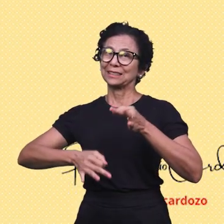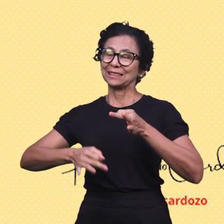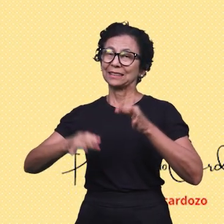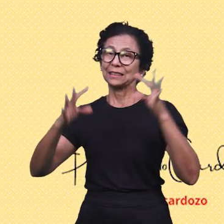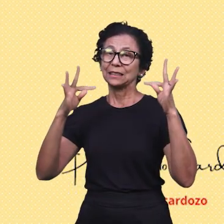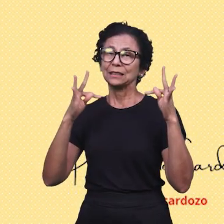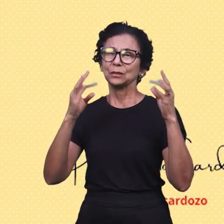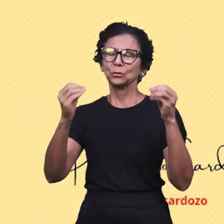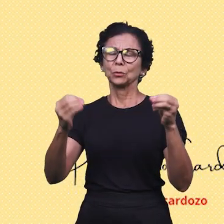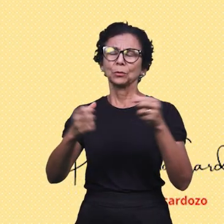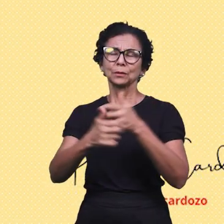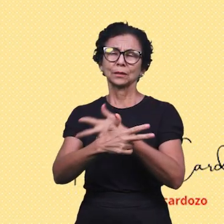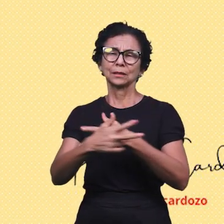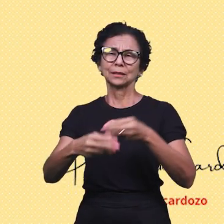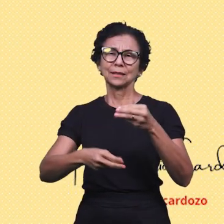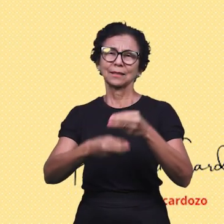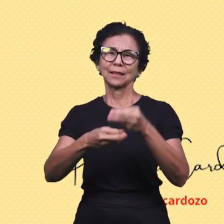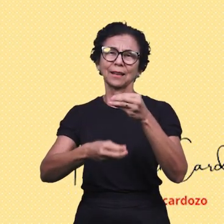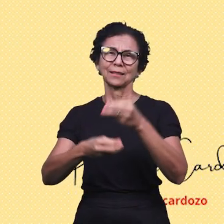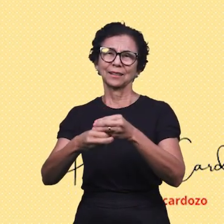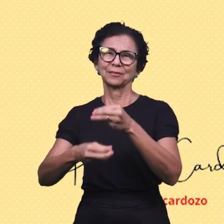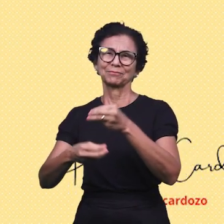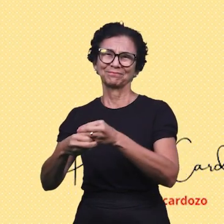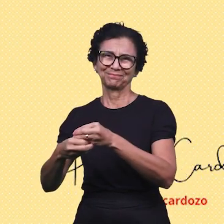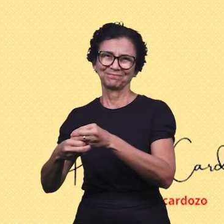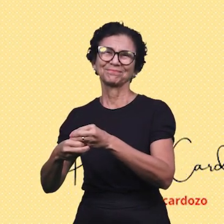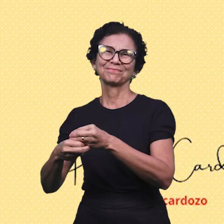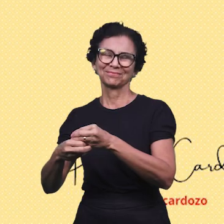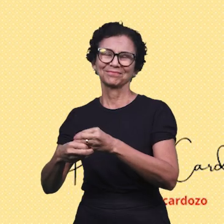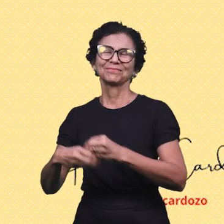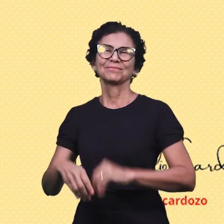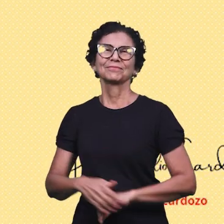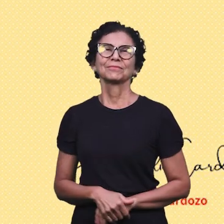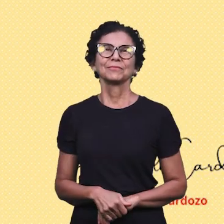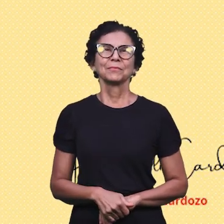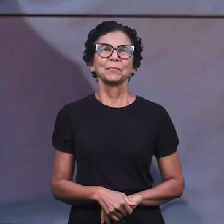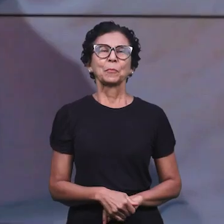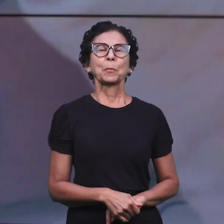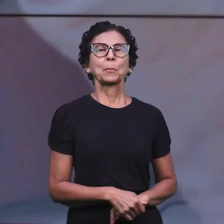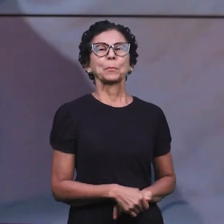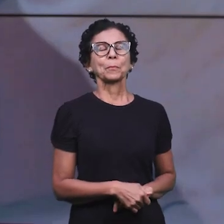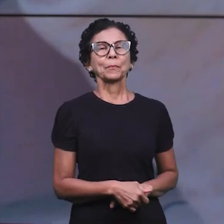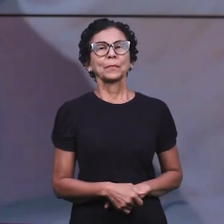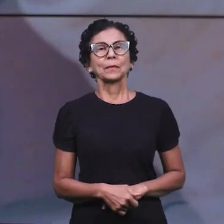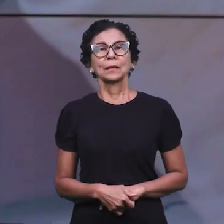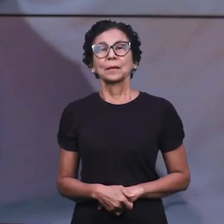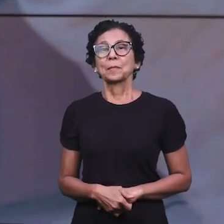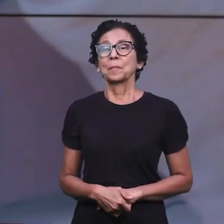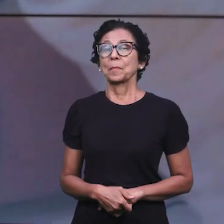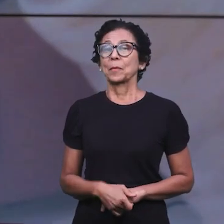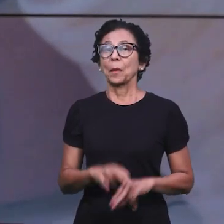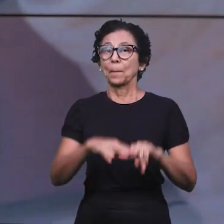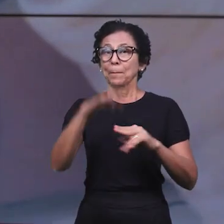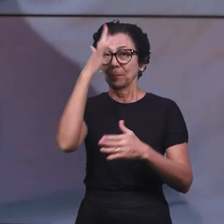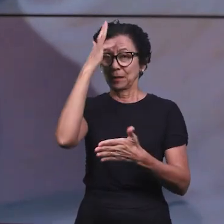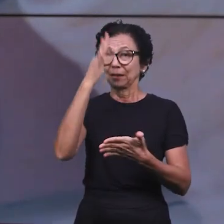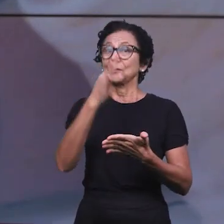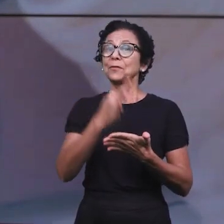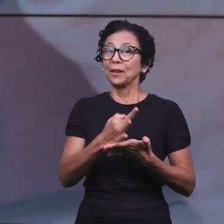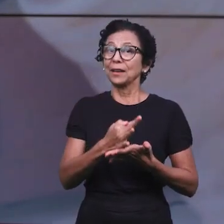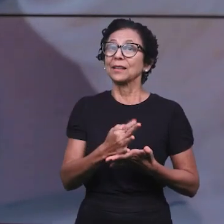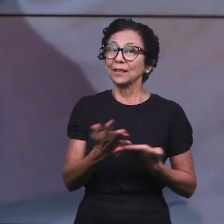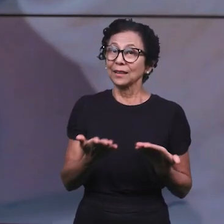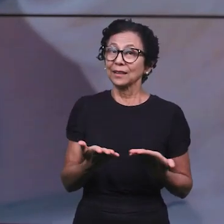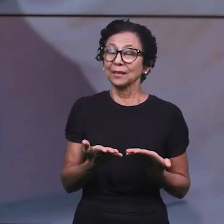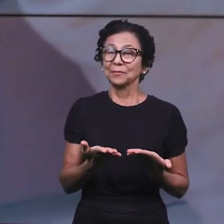todas essas coisas serão acrescentadas a vocês, tá? Então, Pela fé, nós sabemos, né? Você